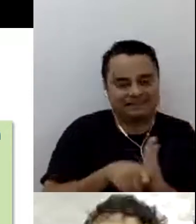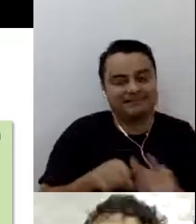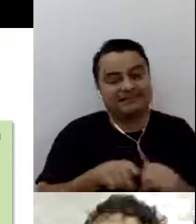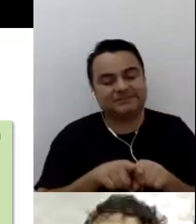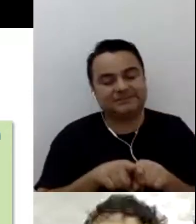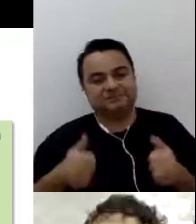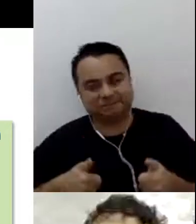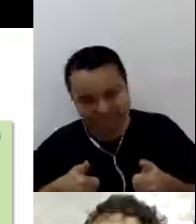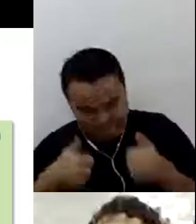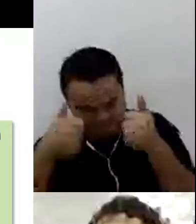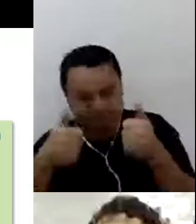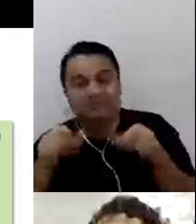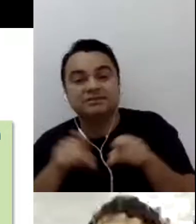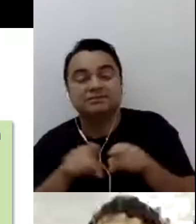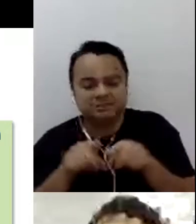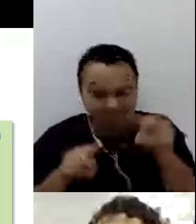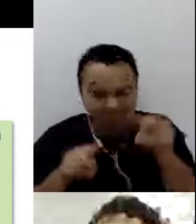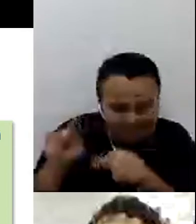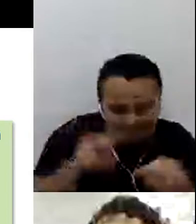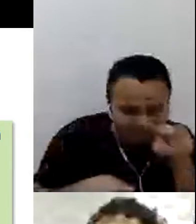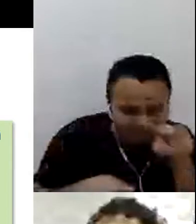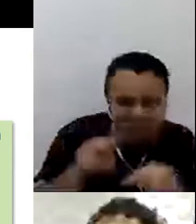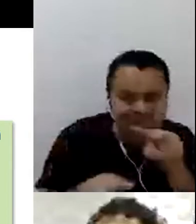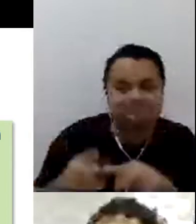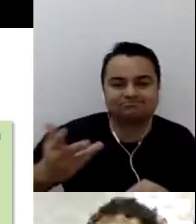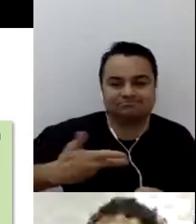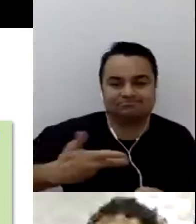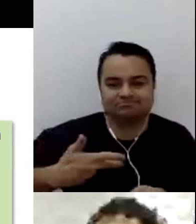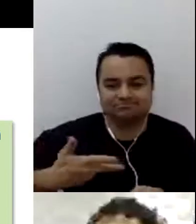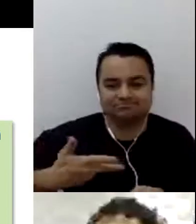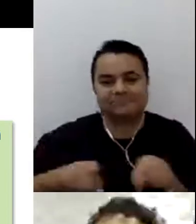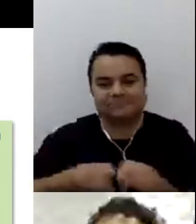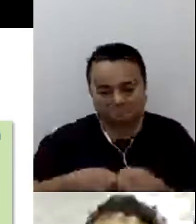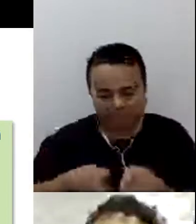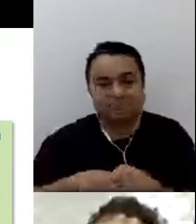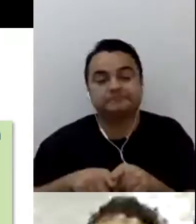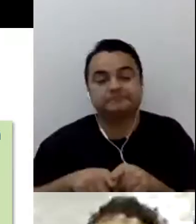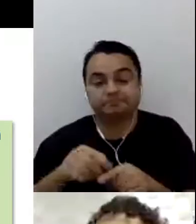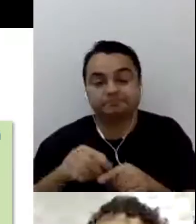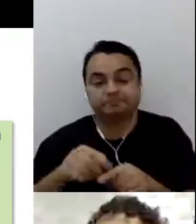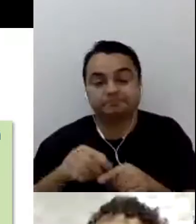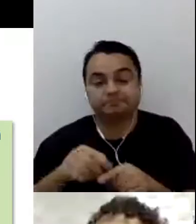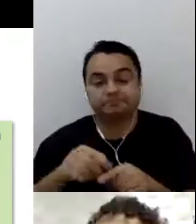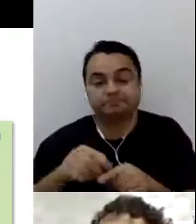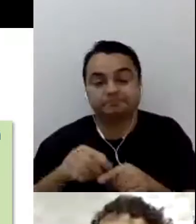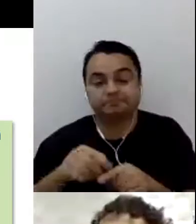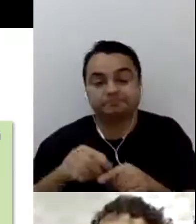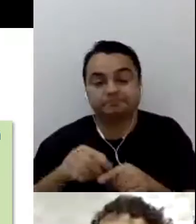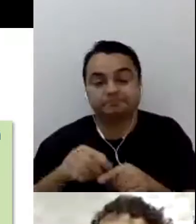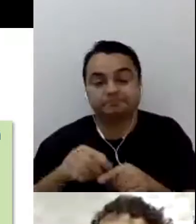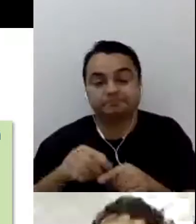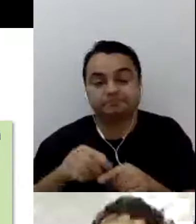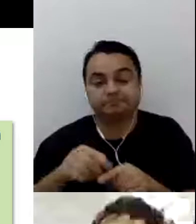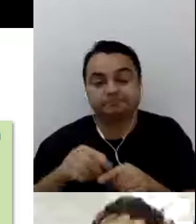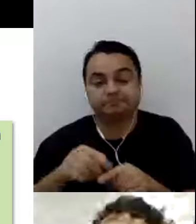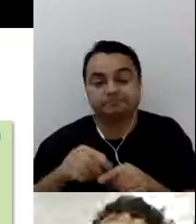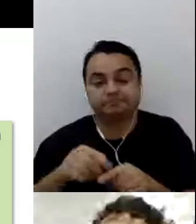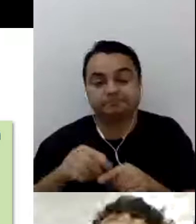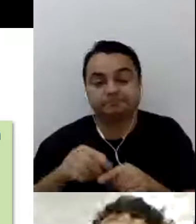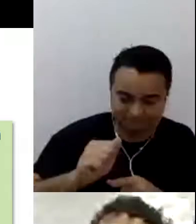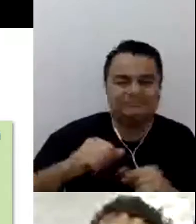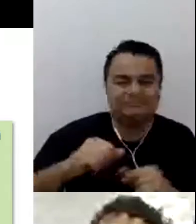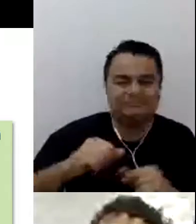e aquele que consegue enxergar de forma ágil e de forma bem orgânica aquela dor e aqueles dados